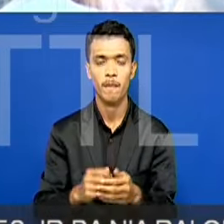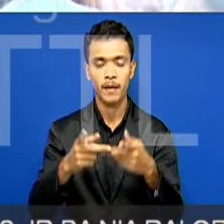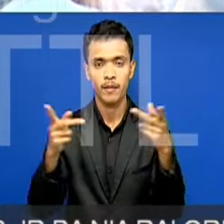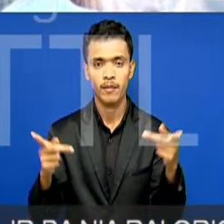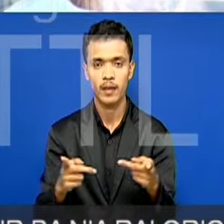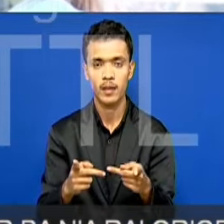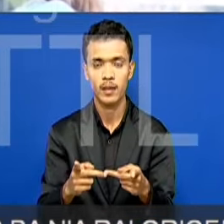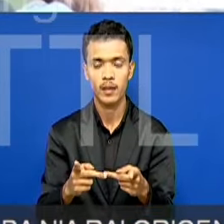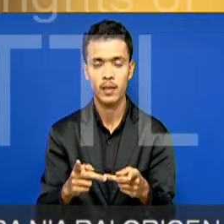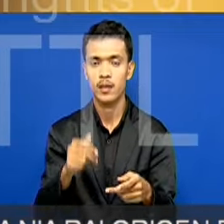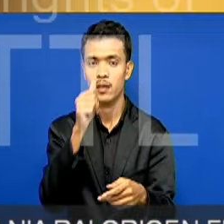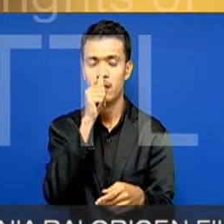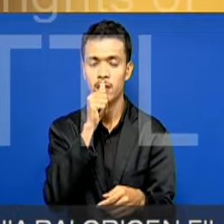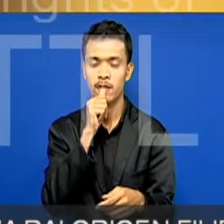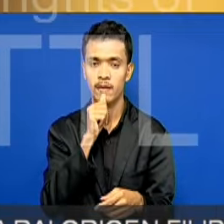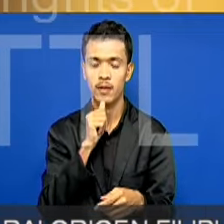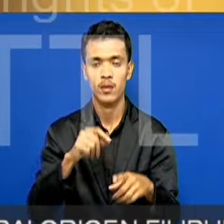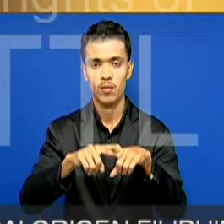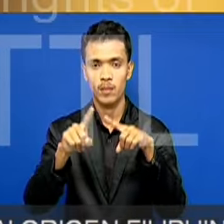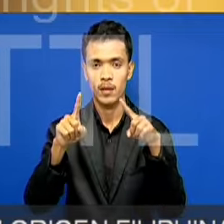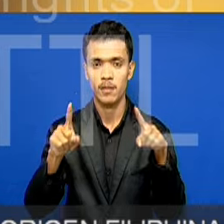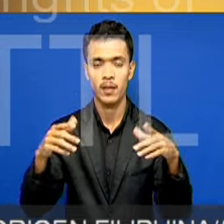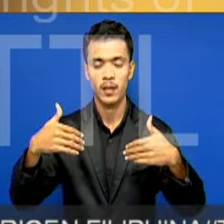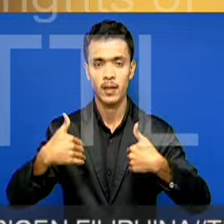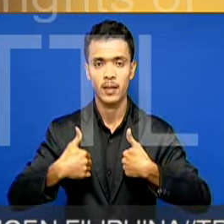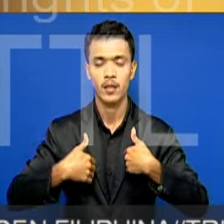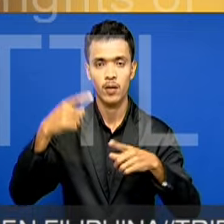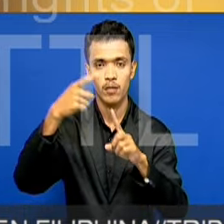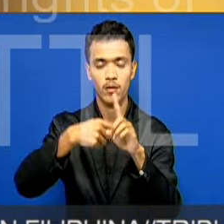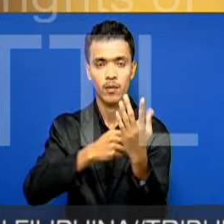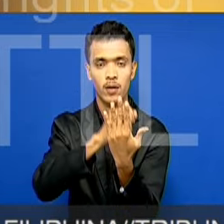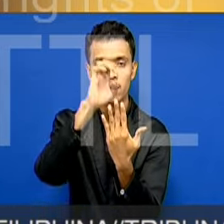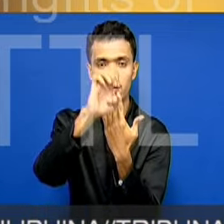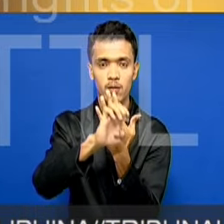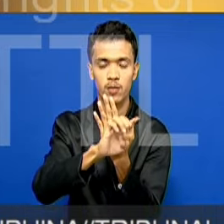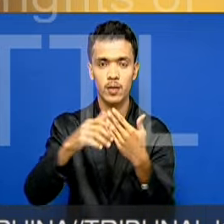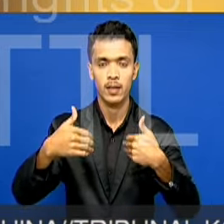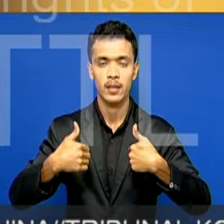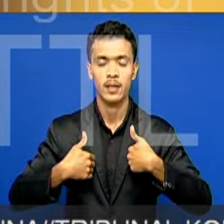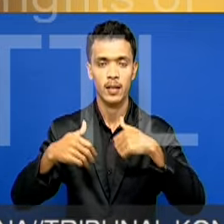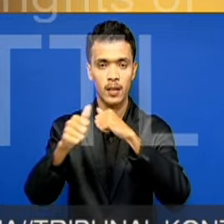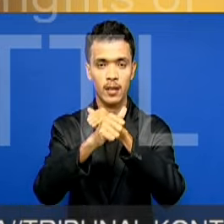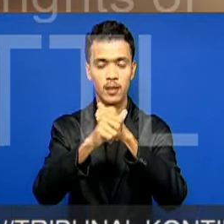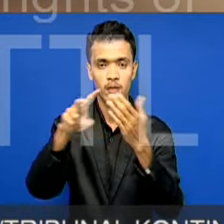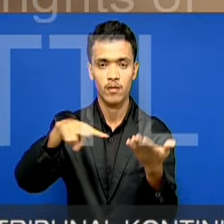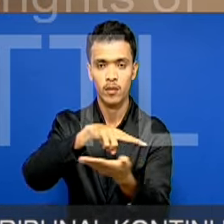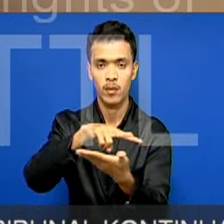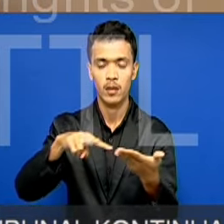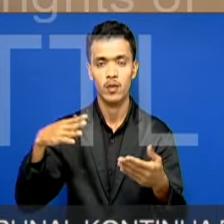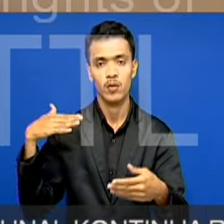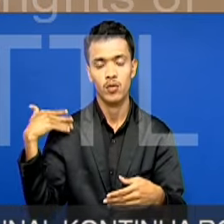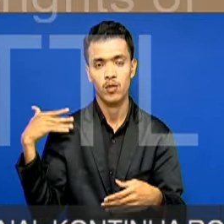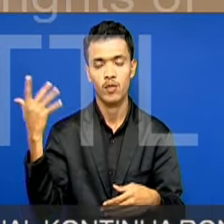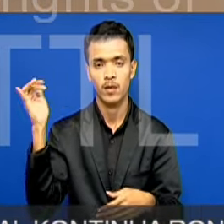ne é considerado sacral, mai bem, e reinício fulan junho, moço ação violento entre jovem